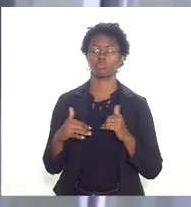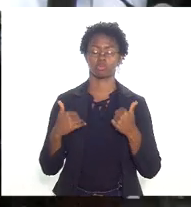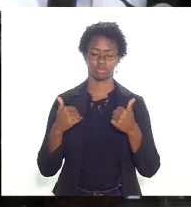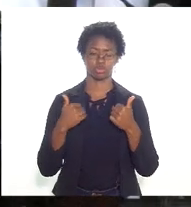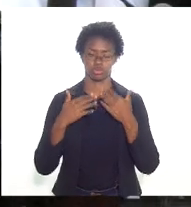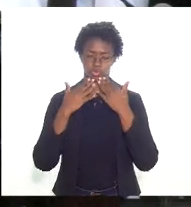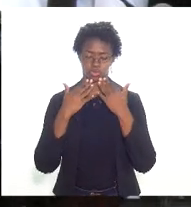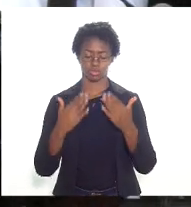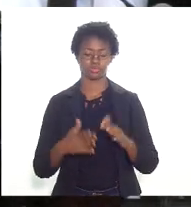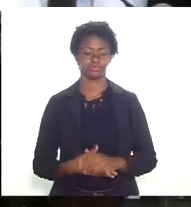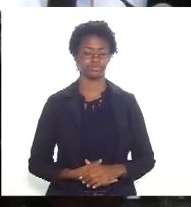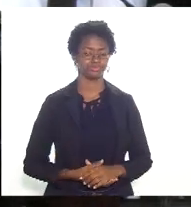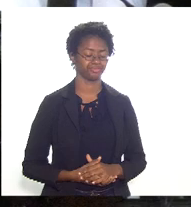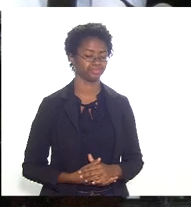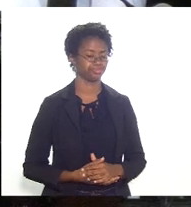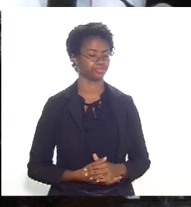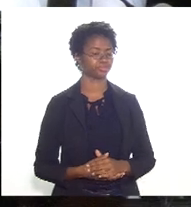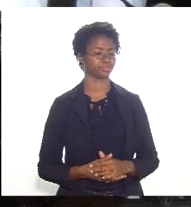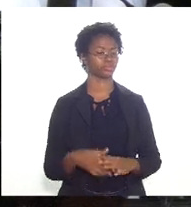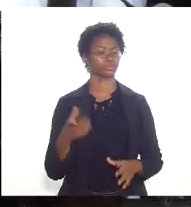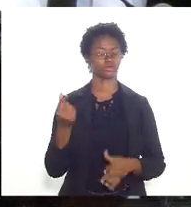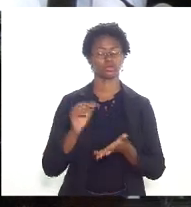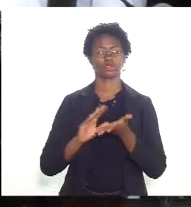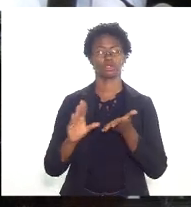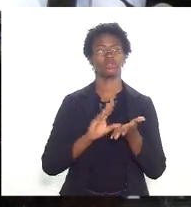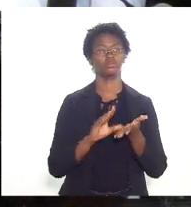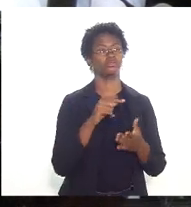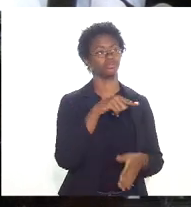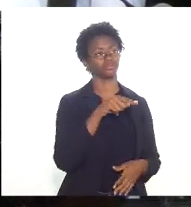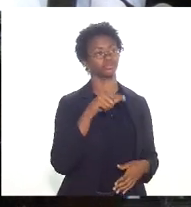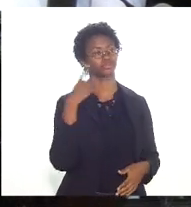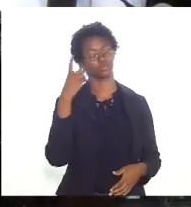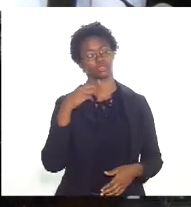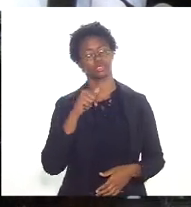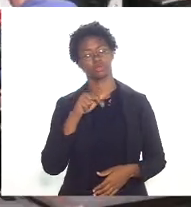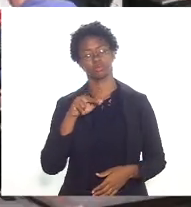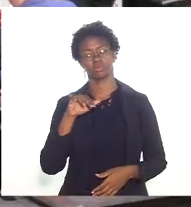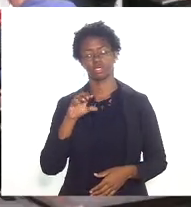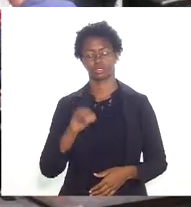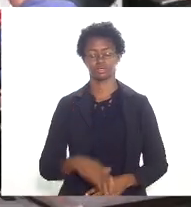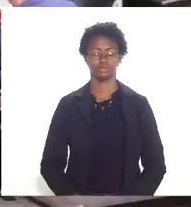pela comissão de orçamento Deputado Márcio canela